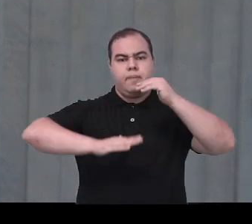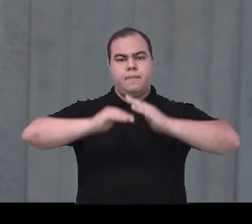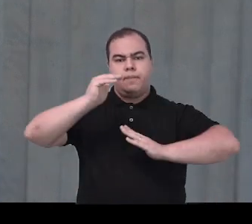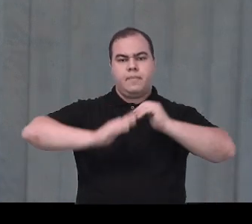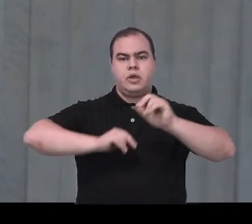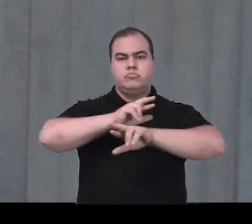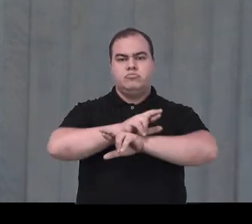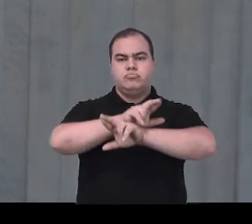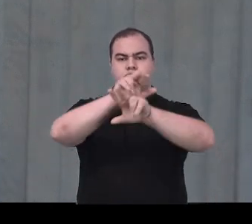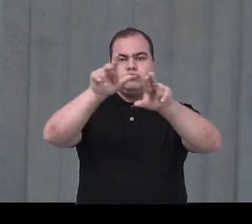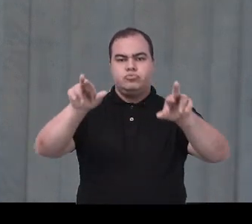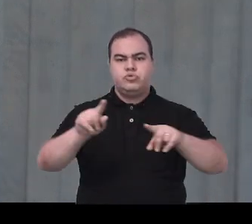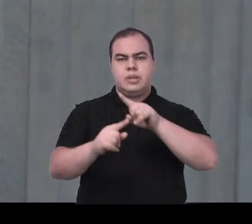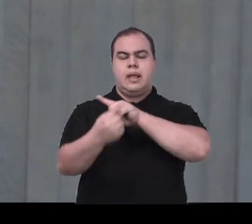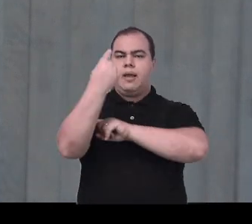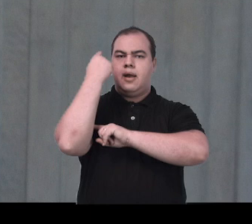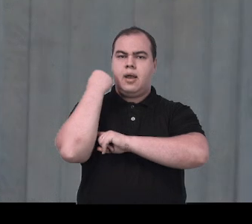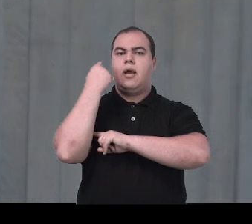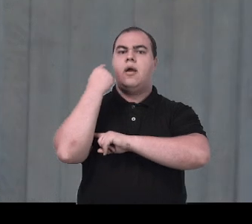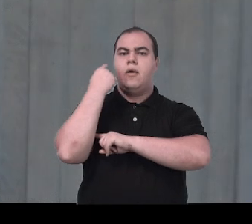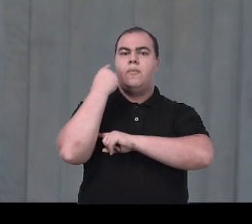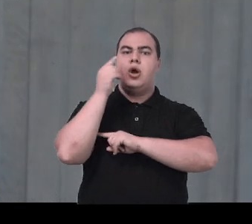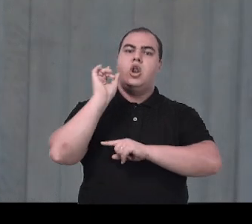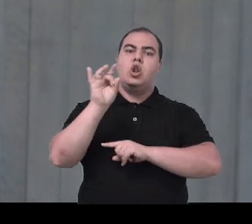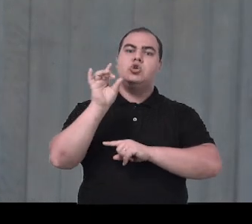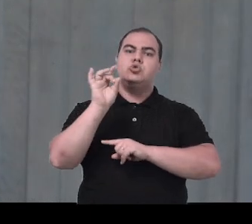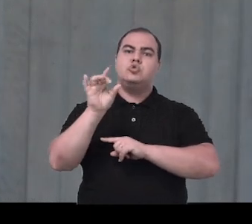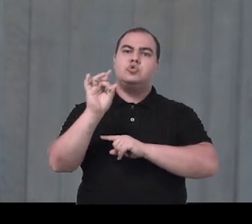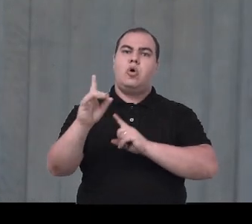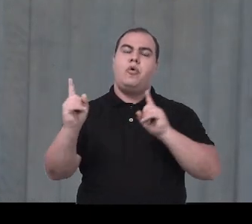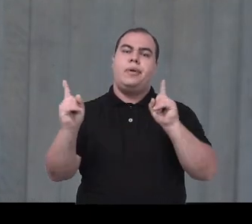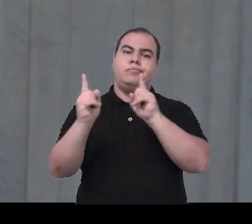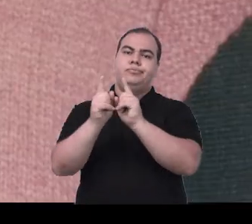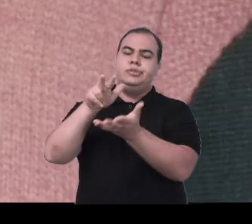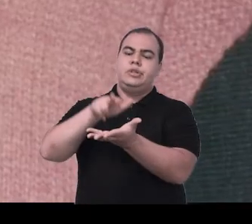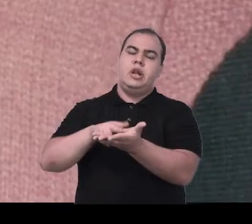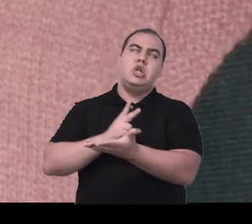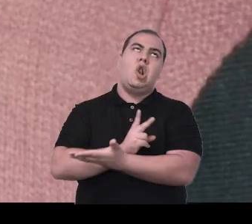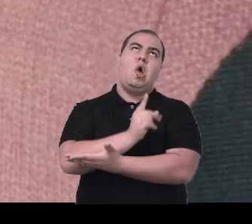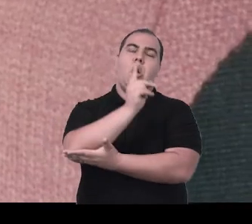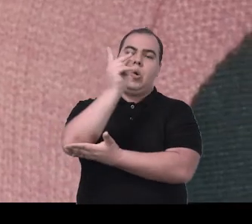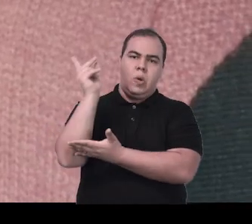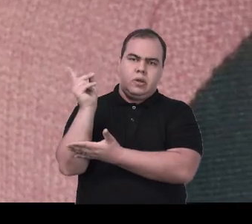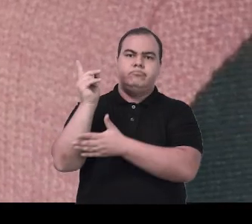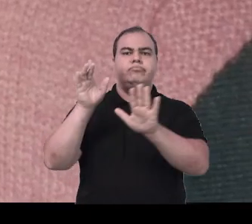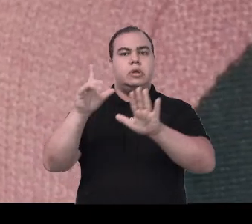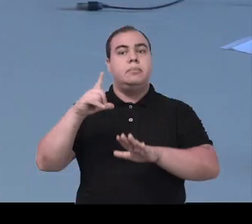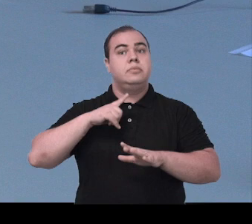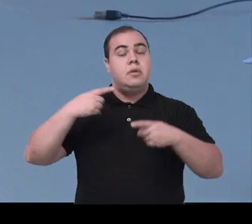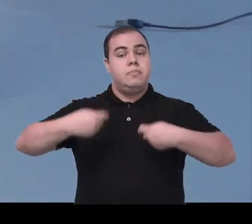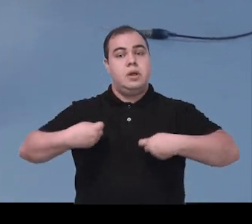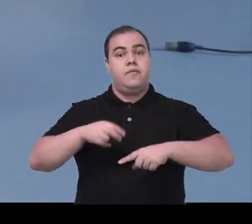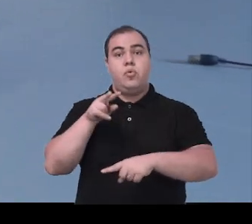não só a prática vigente da época, que era unicamente uma internação longa. Tem que ter um arcabouço da questão do